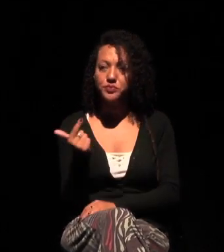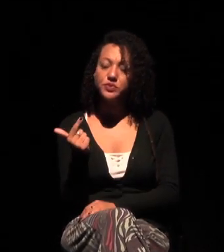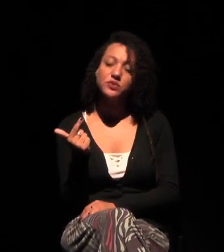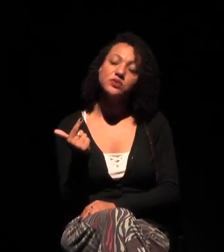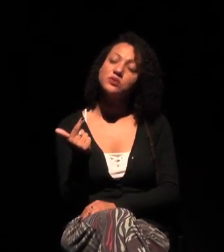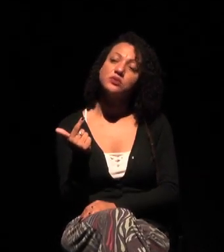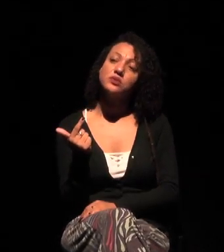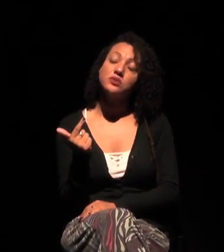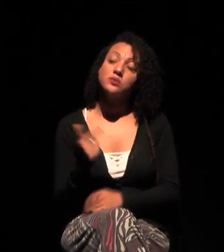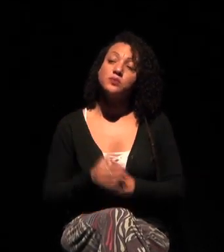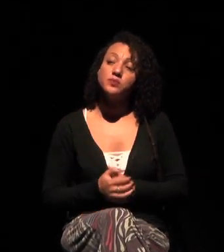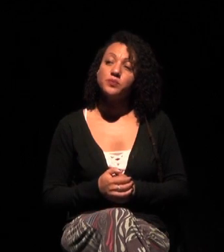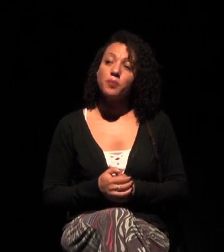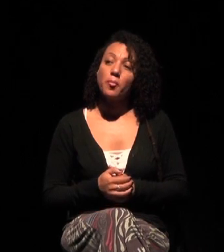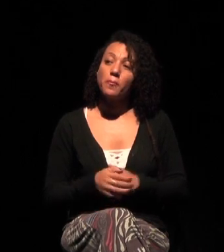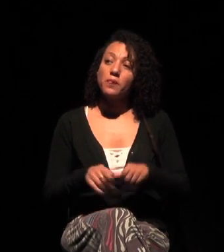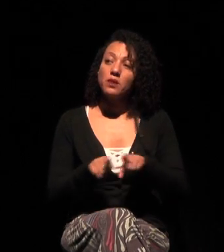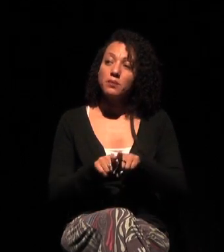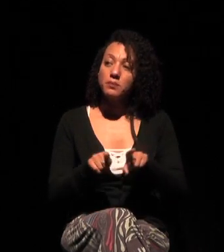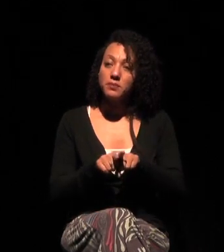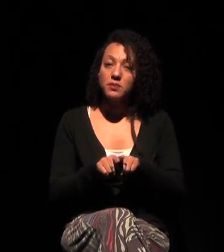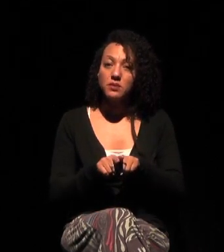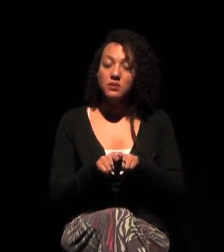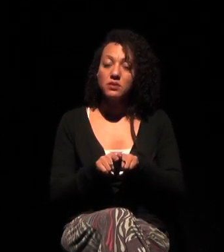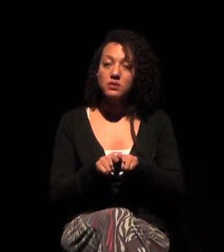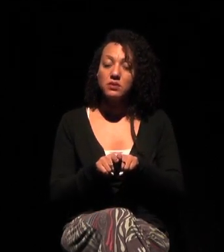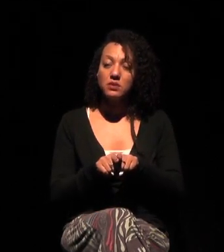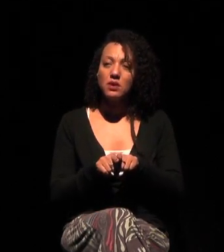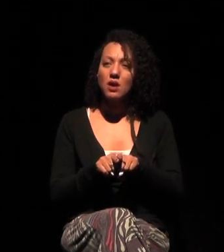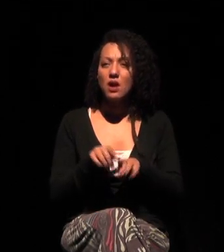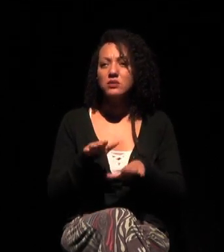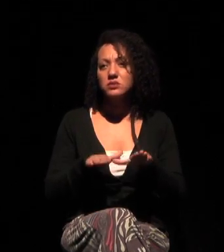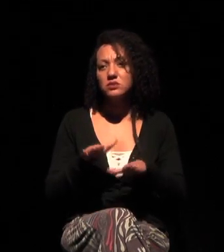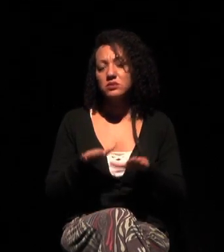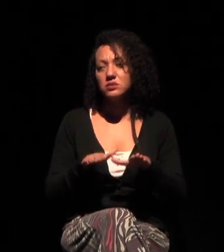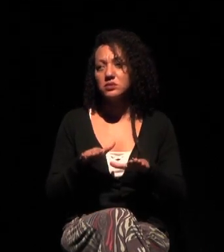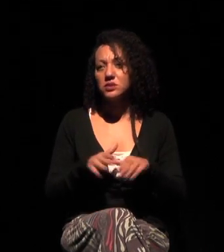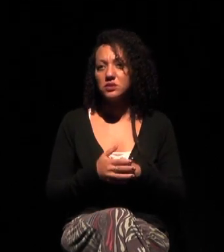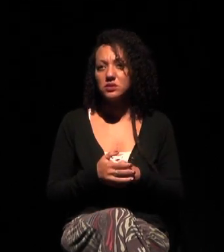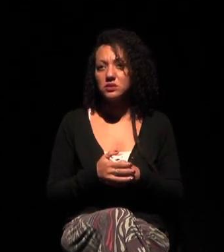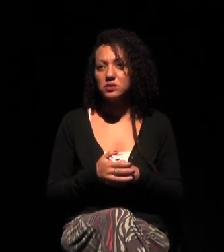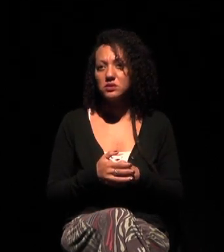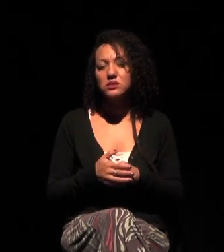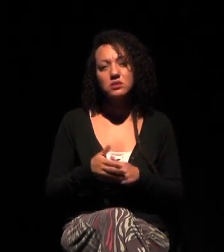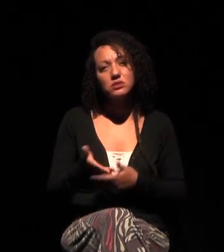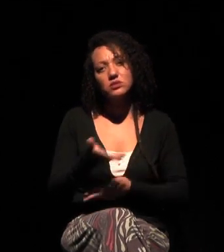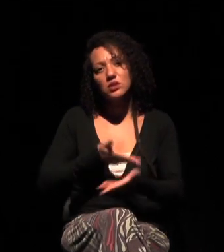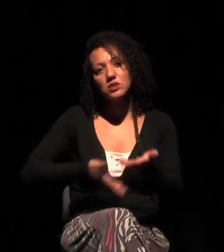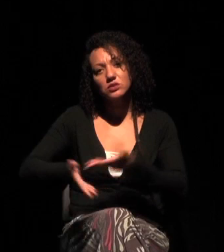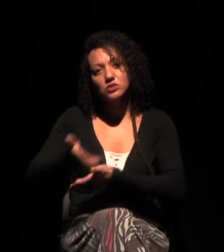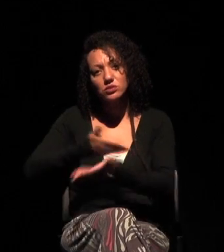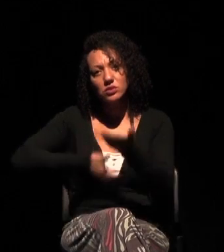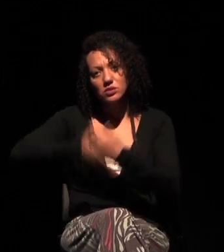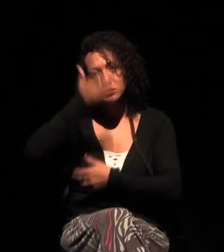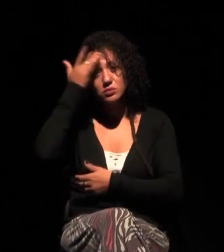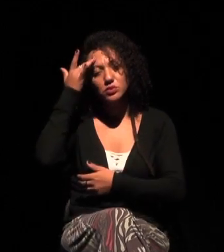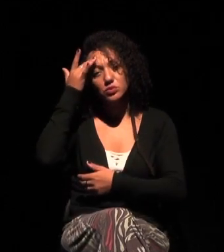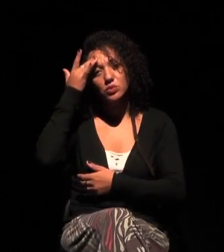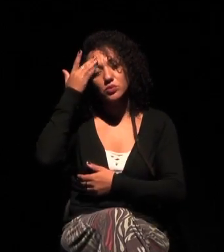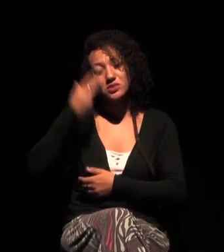homogêneo mas também toda a questão de que muitas vezes e interagimos mais com quem está longe